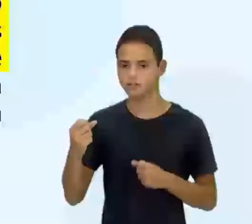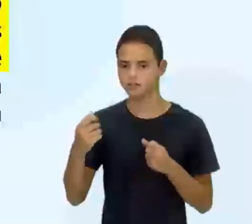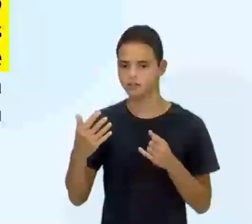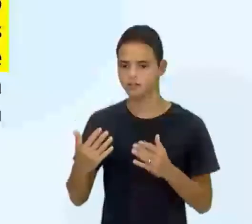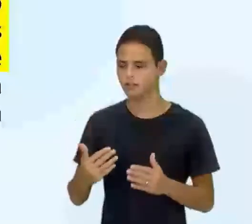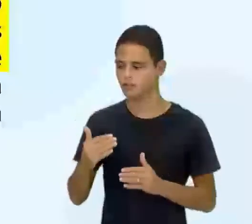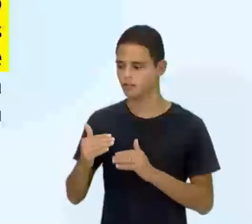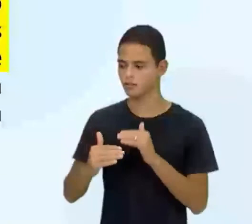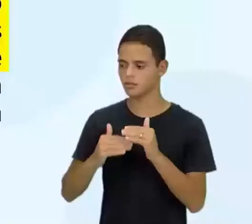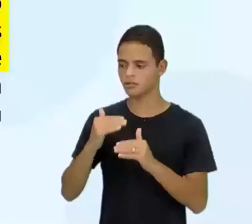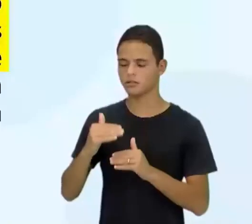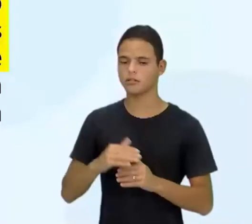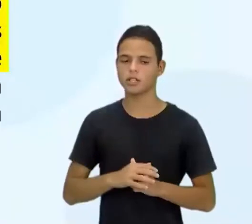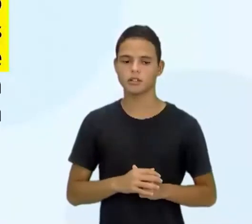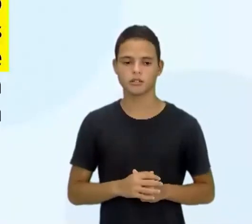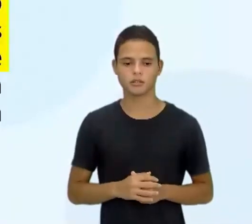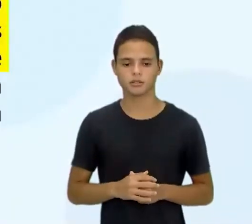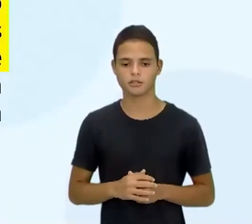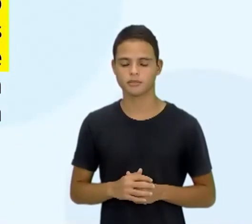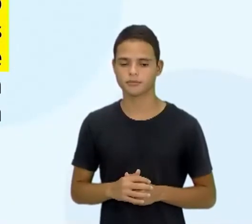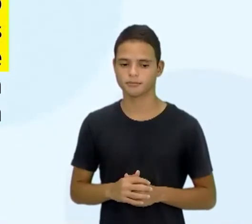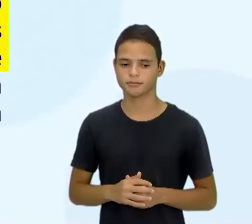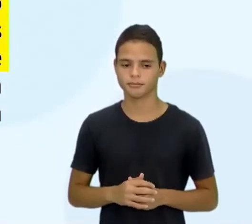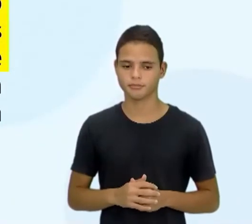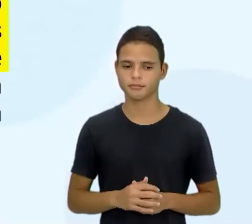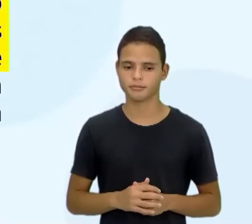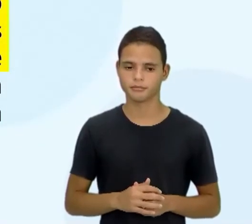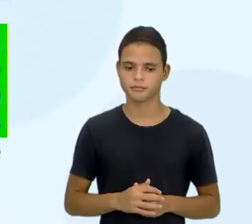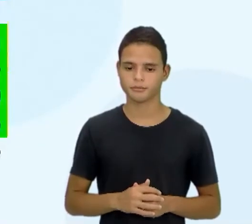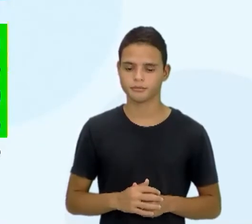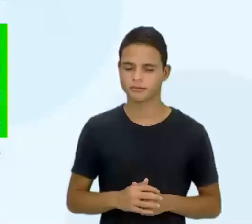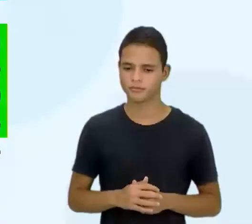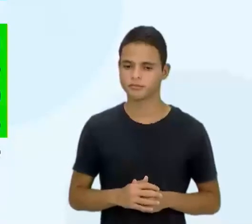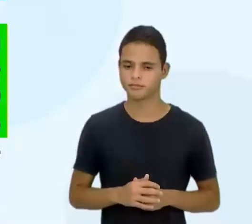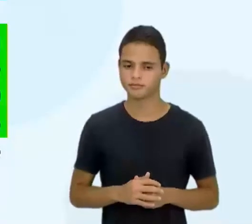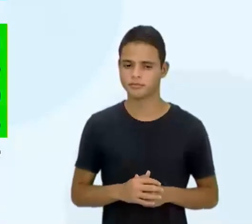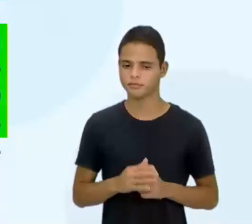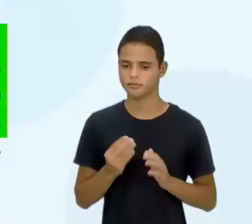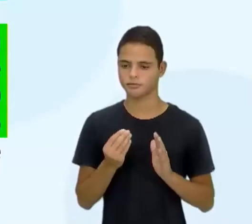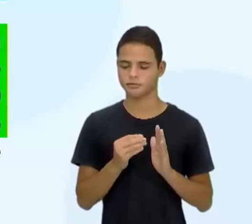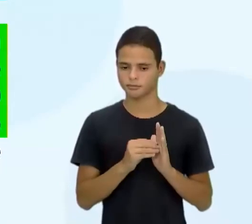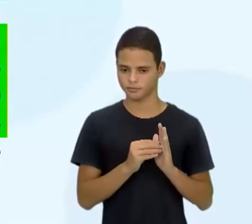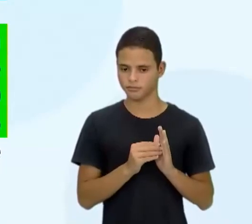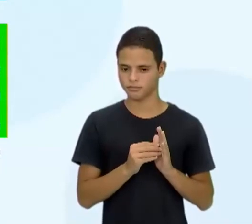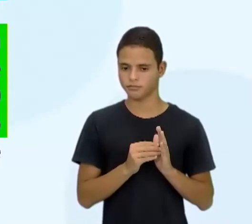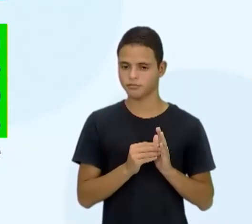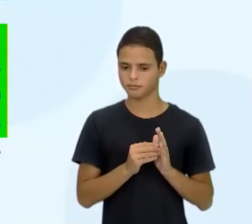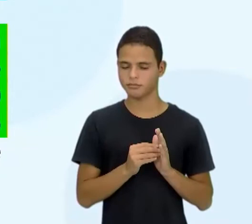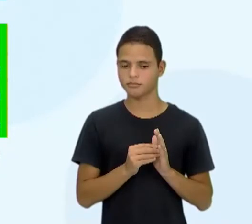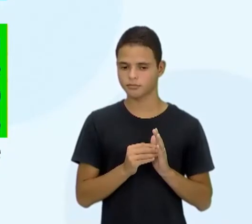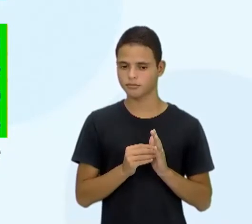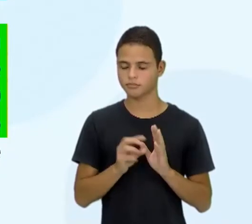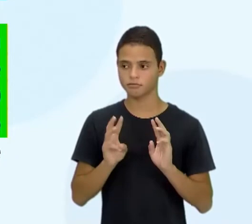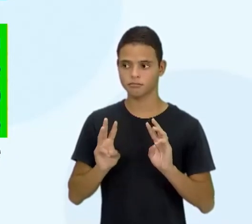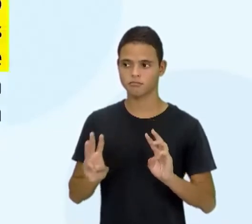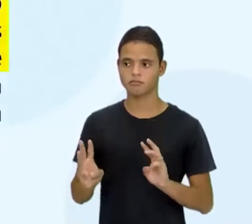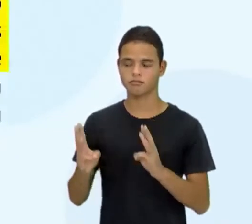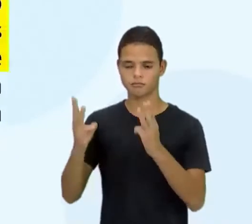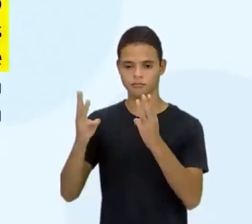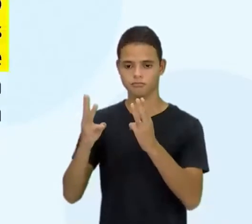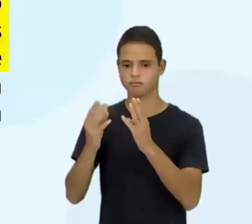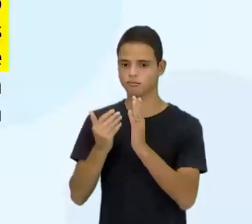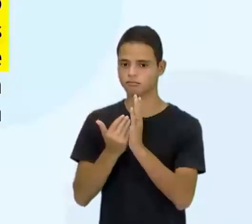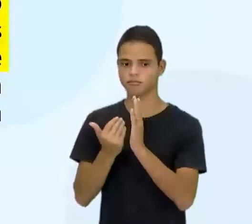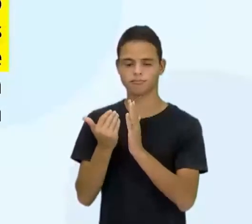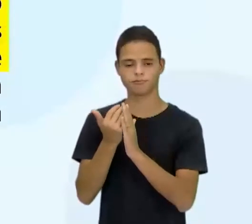desenvolvimento, continua a parte do desenvolvimento. Vamos lá. Vou voltar aqui para não perder o texto. O evento mais recente